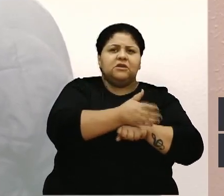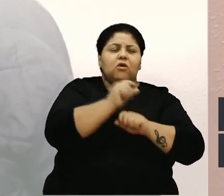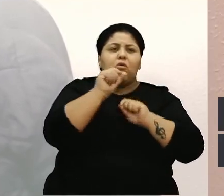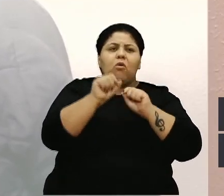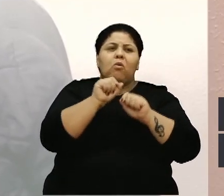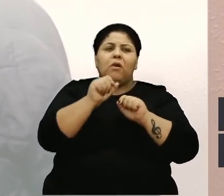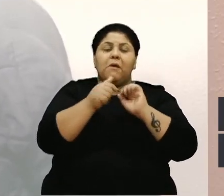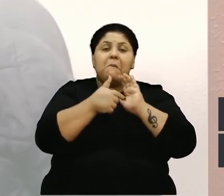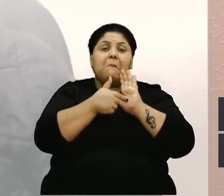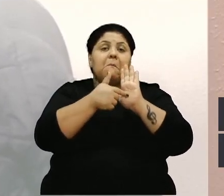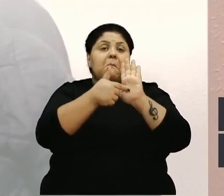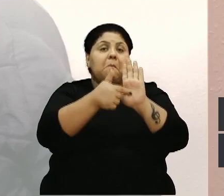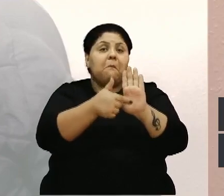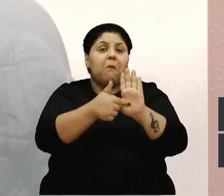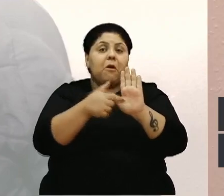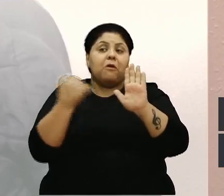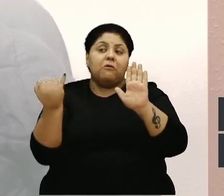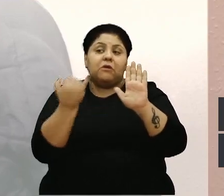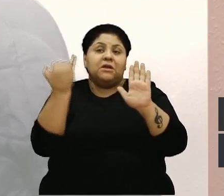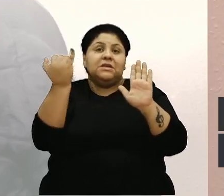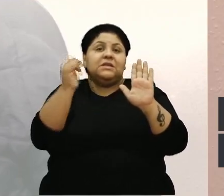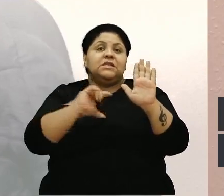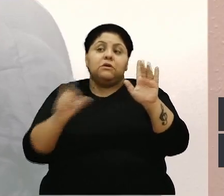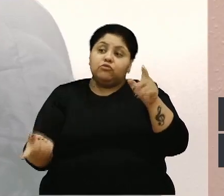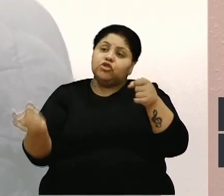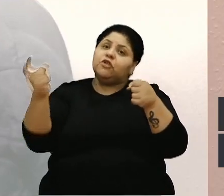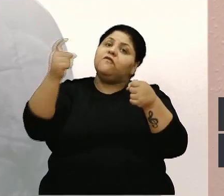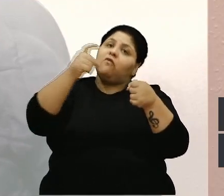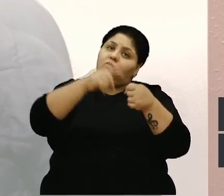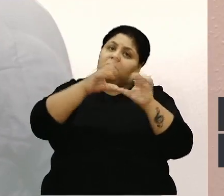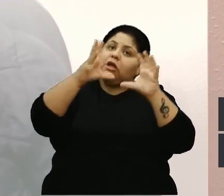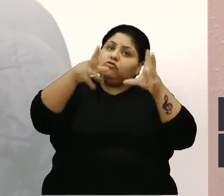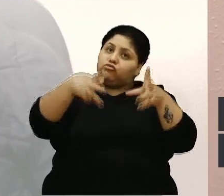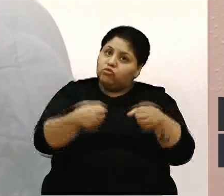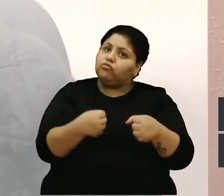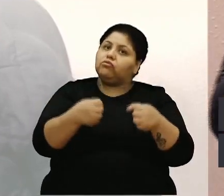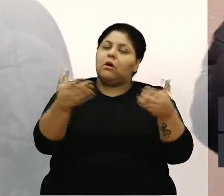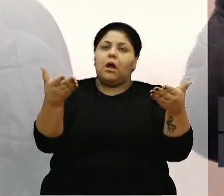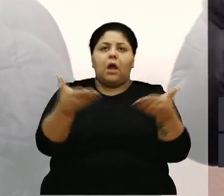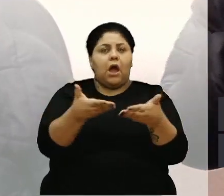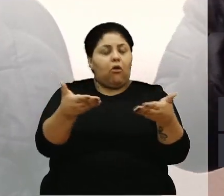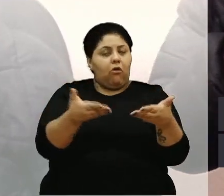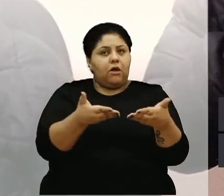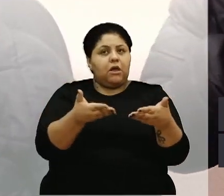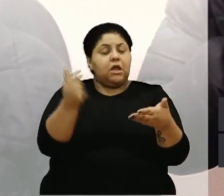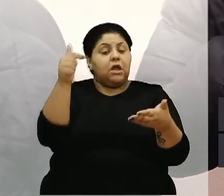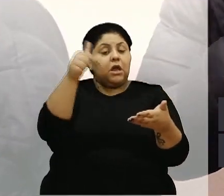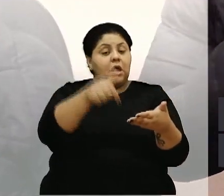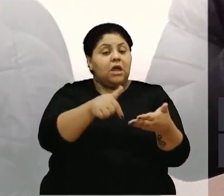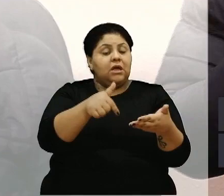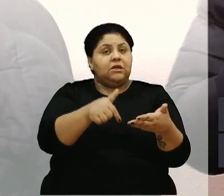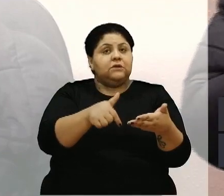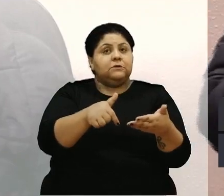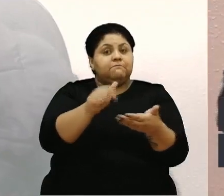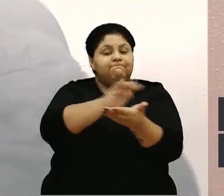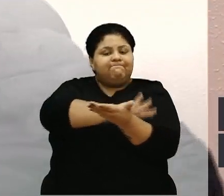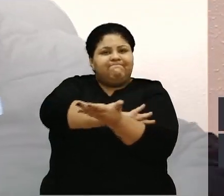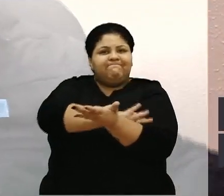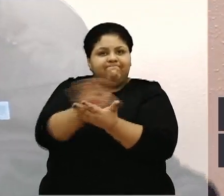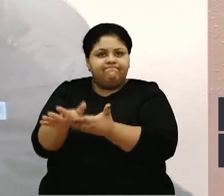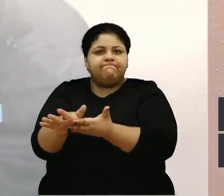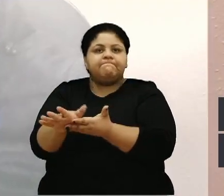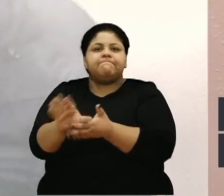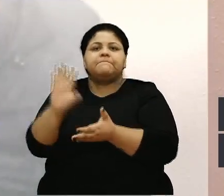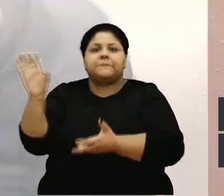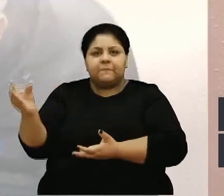mostra a dimensão, e nós temos que retomar tudo isso. E agora, entre aspas aqui, essa tragédia vai